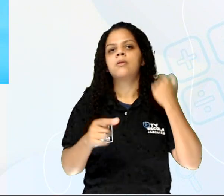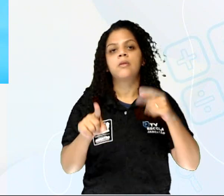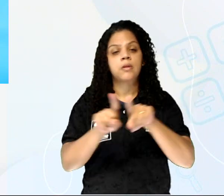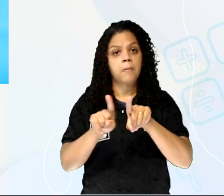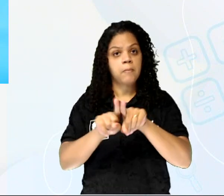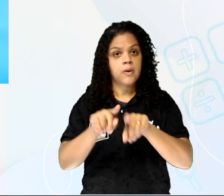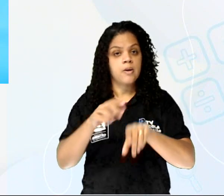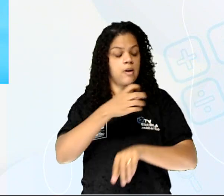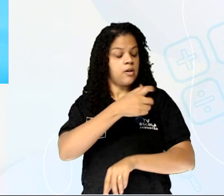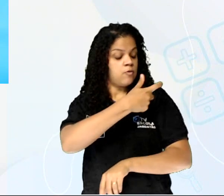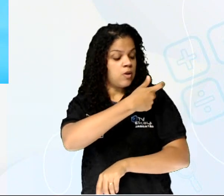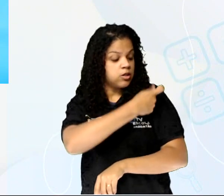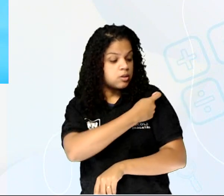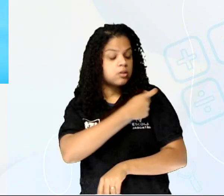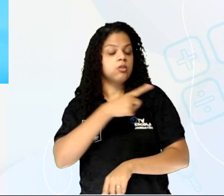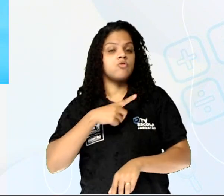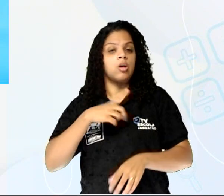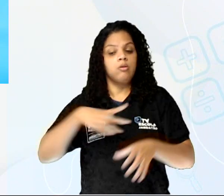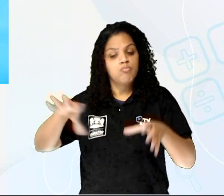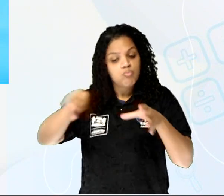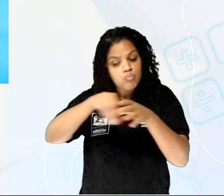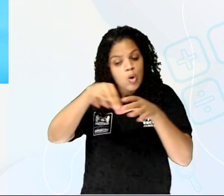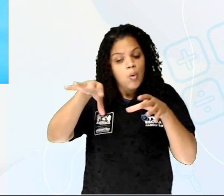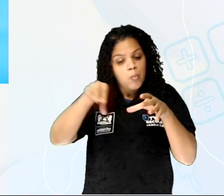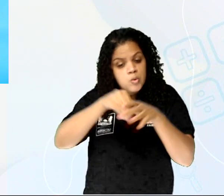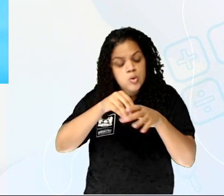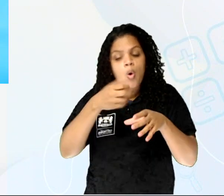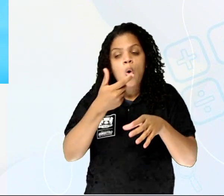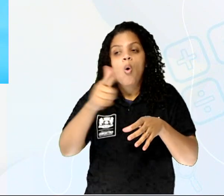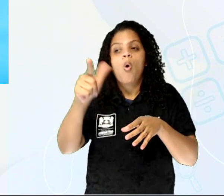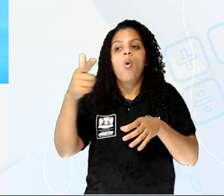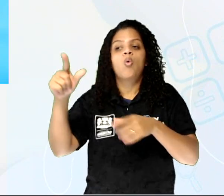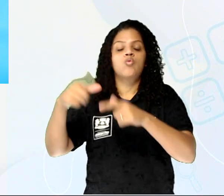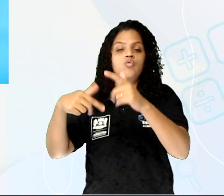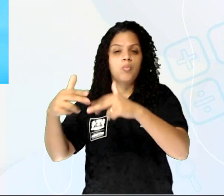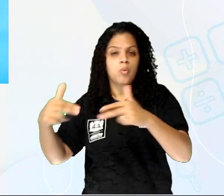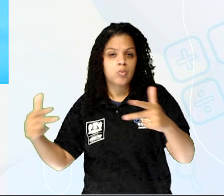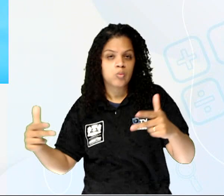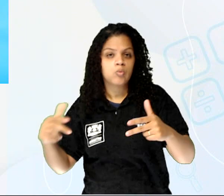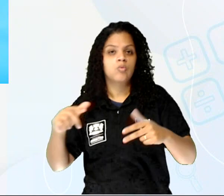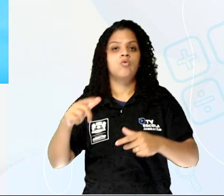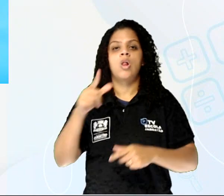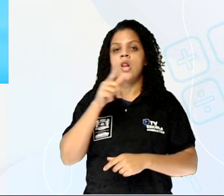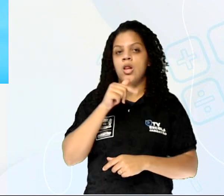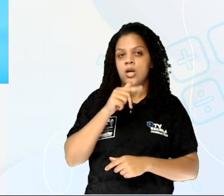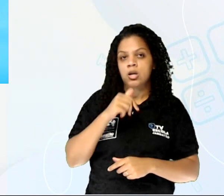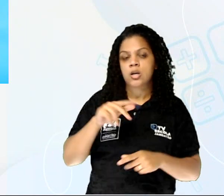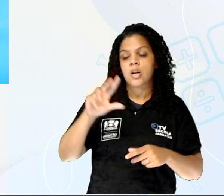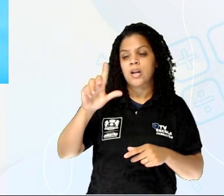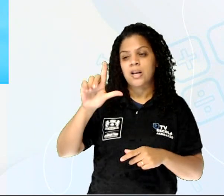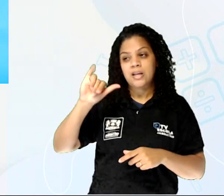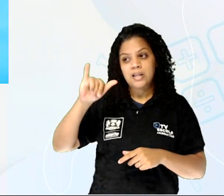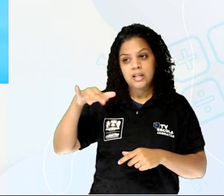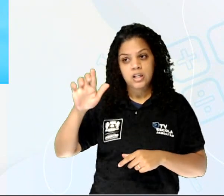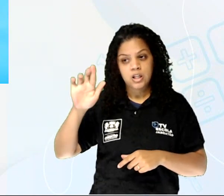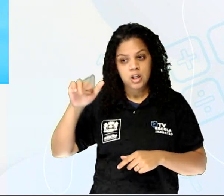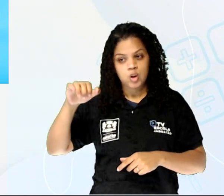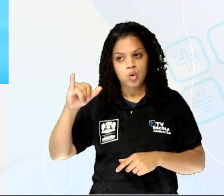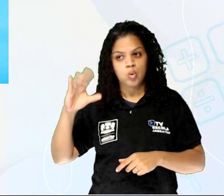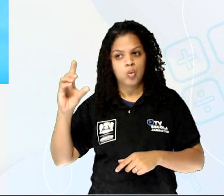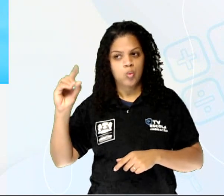sua composição outros produtos, tais como líquido de suspensão, substâncias conservantes